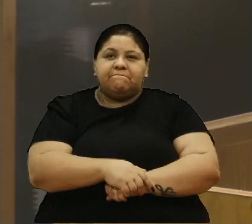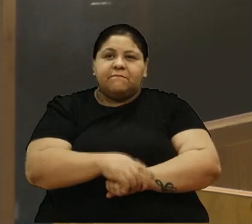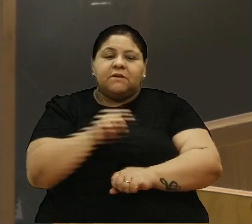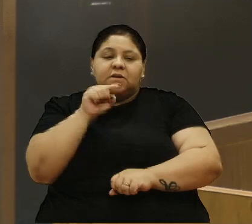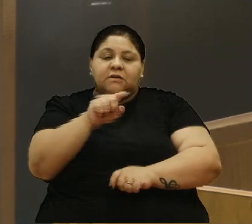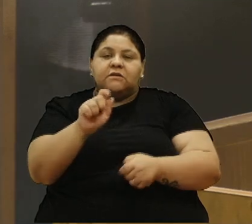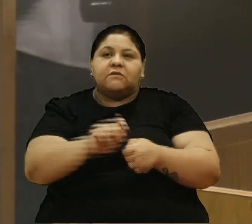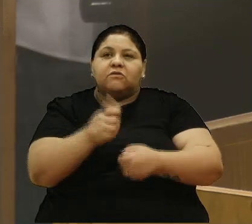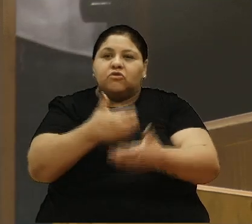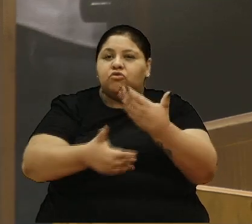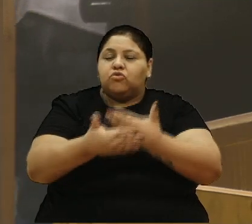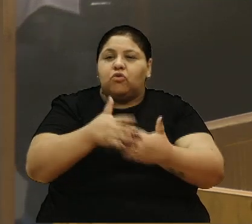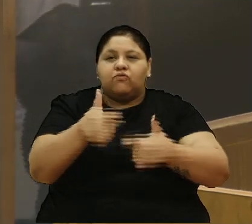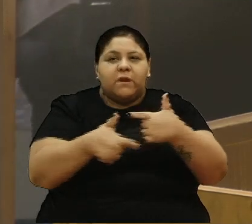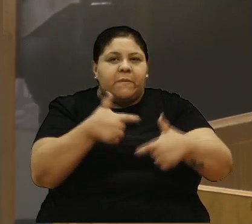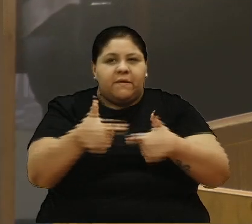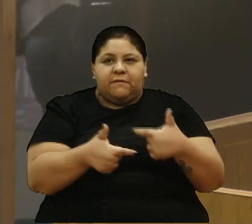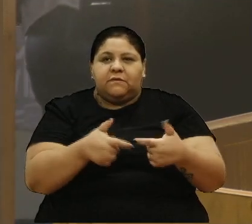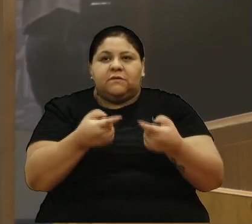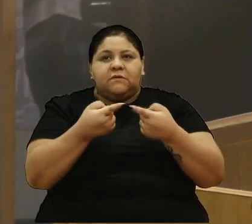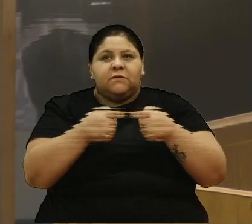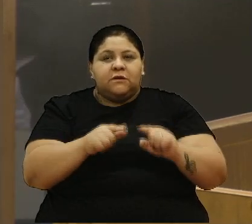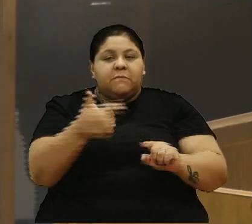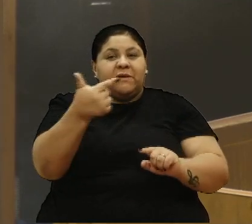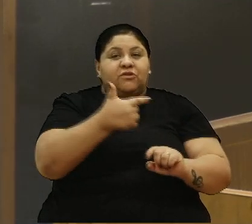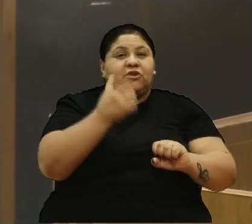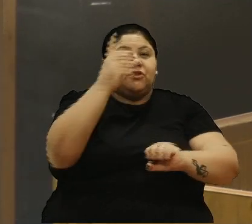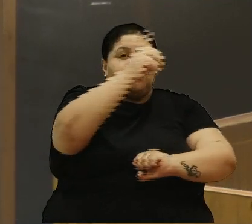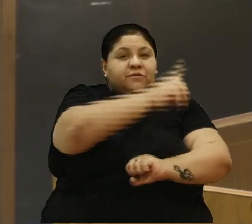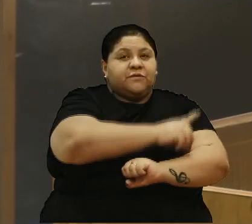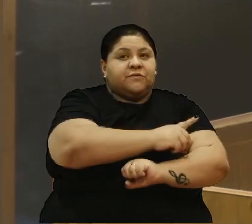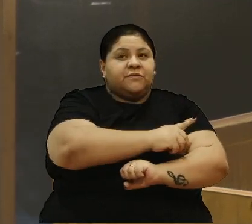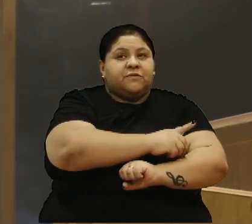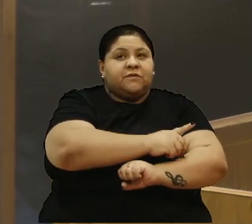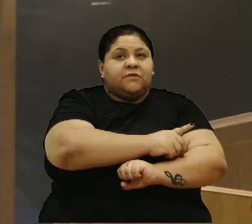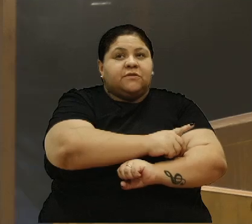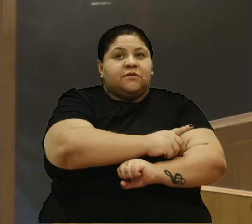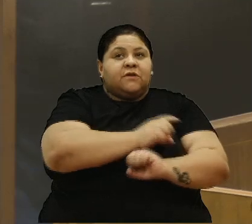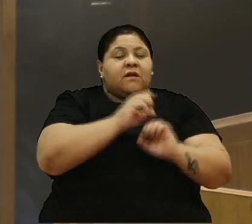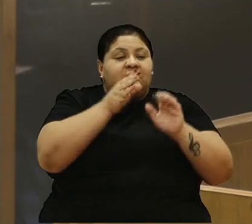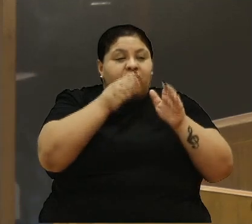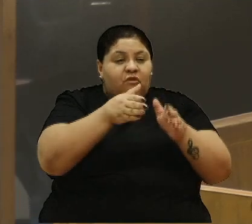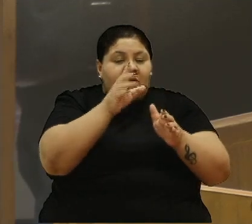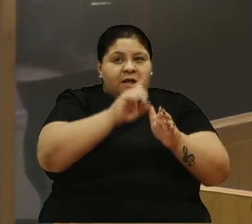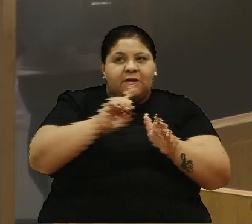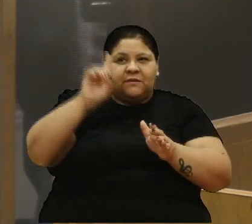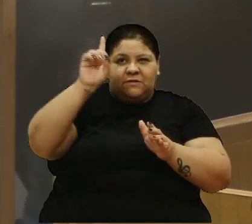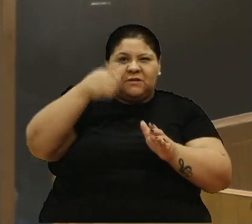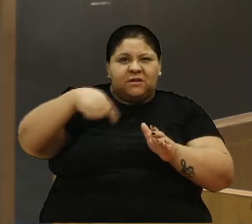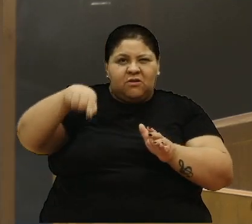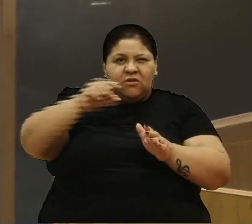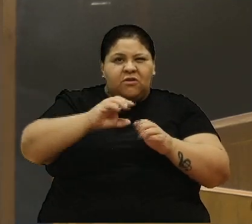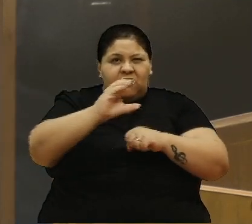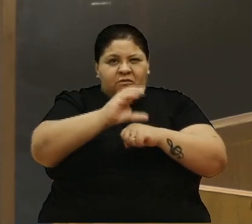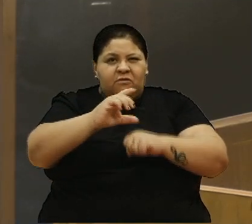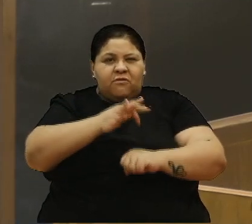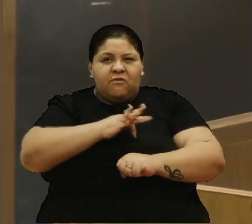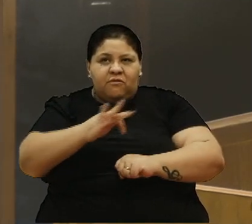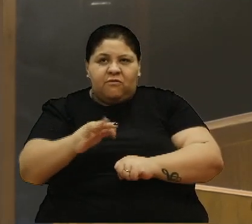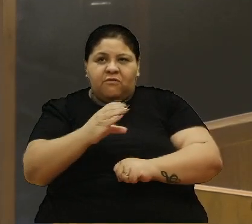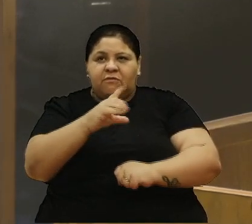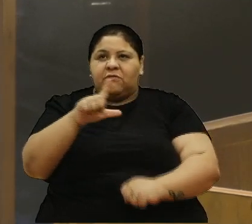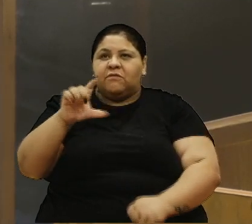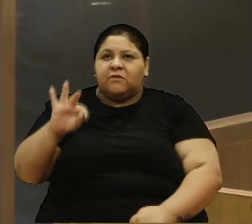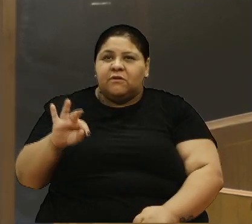neles fará todo o seu trabalho, mas no 7º dia é dedicado ao Senhor. A nossa Constituição Federal e a